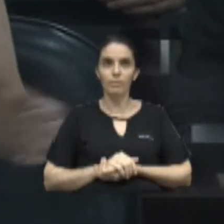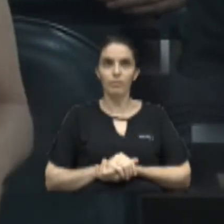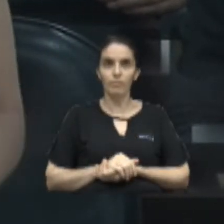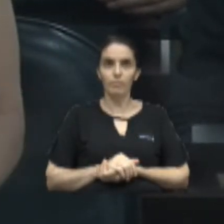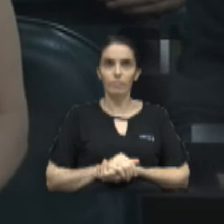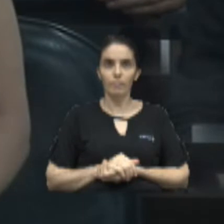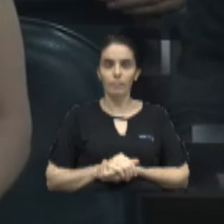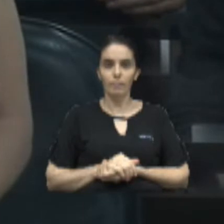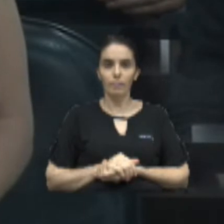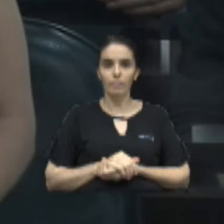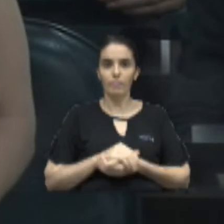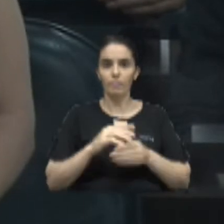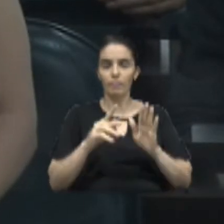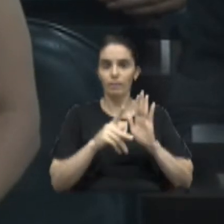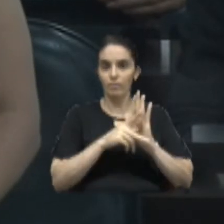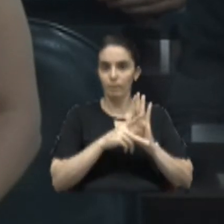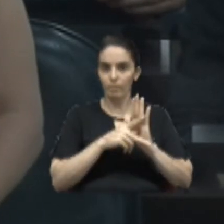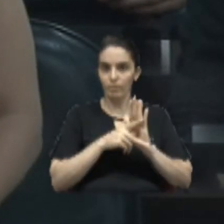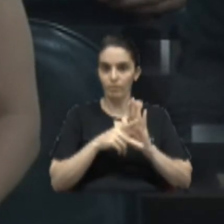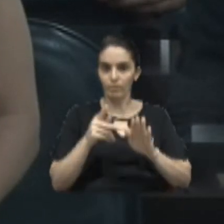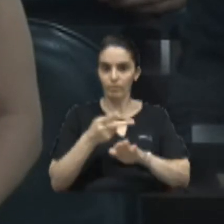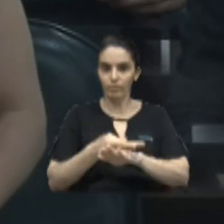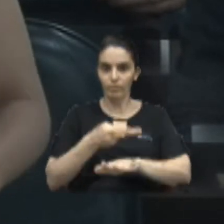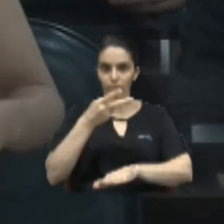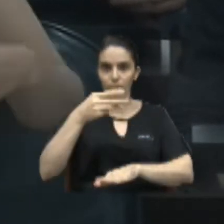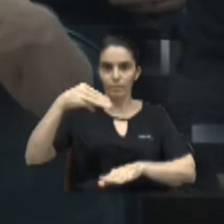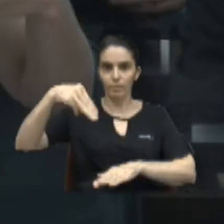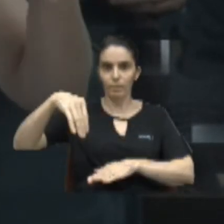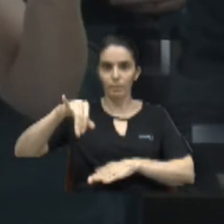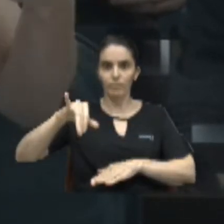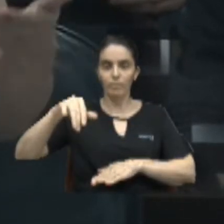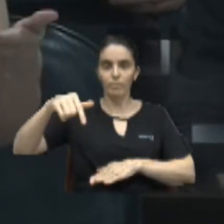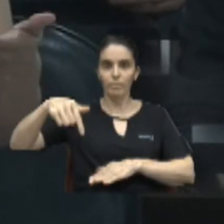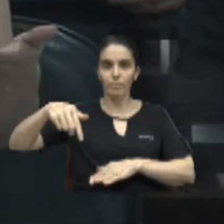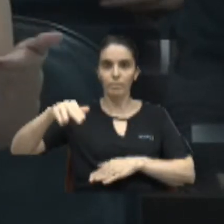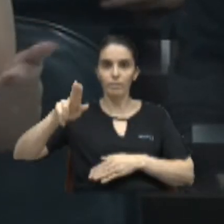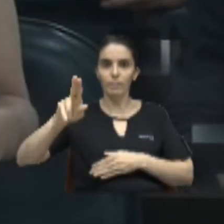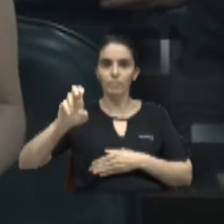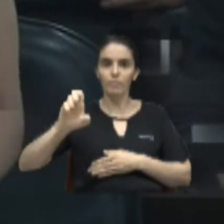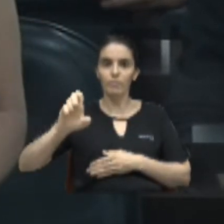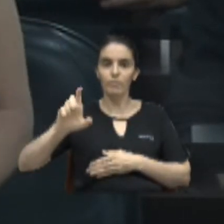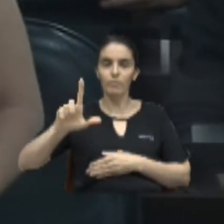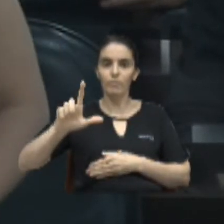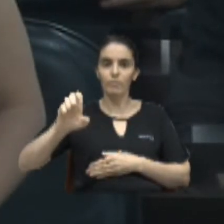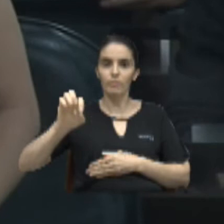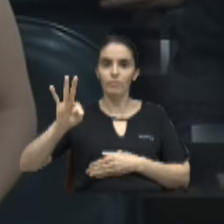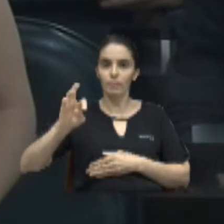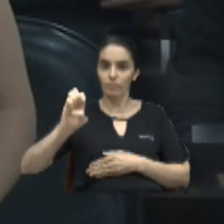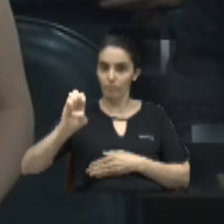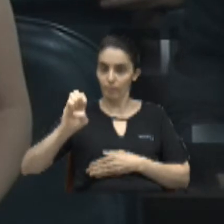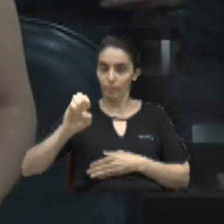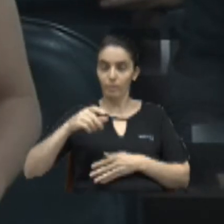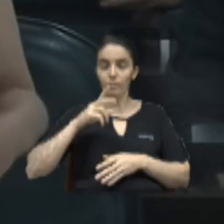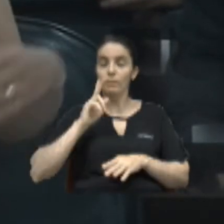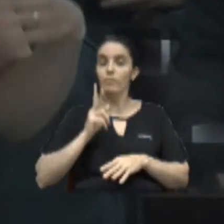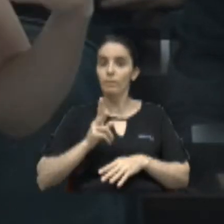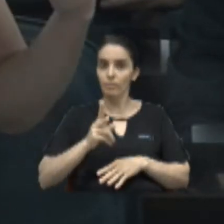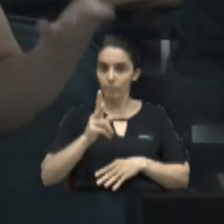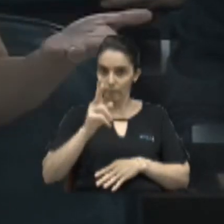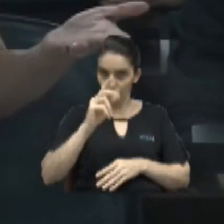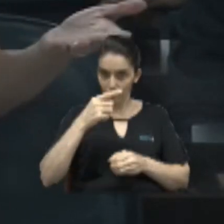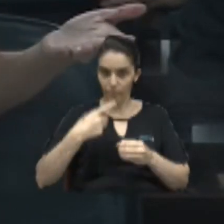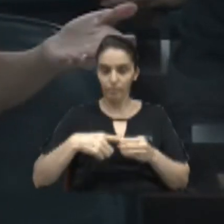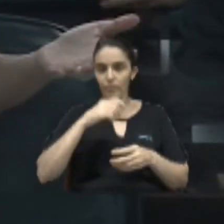que foi proprietário dos troféus Micheletti, sempre teve uma participação ativa na nossa cidade, no